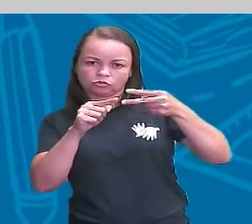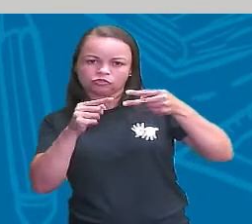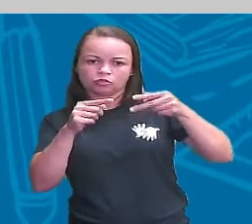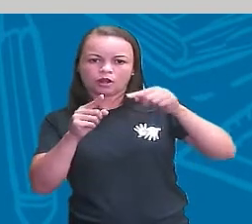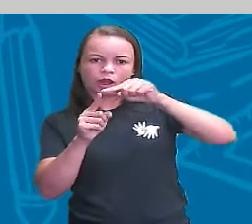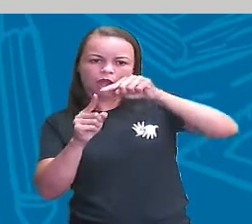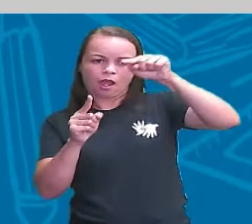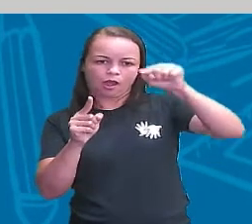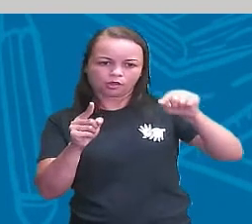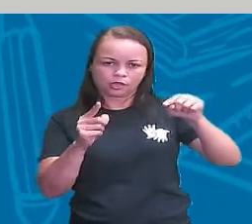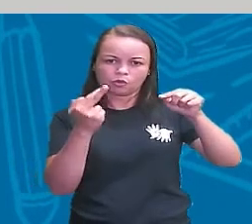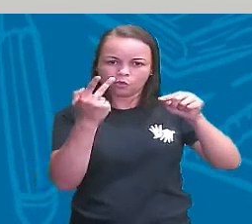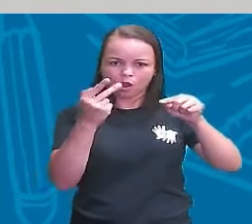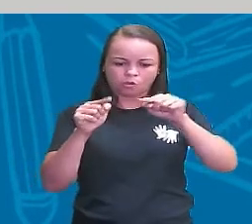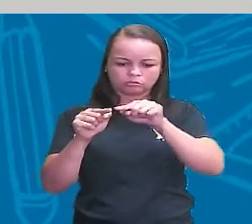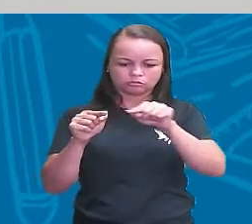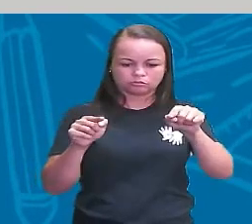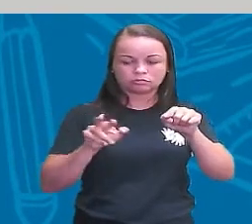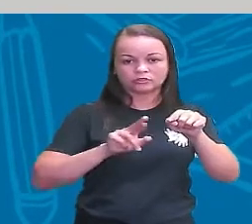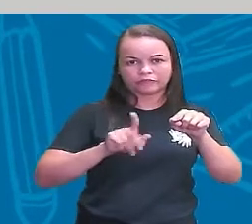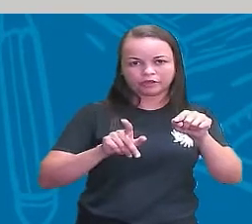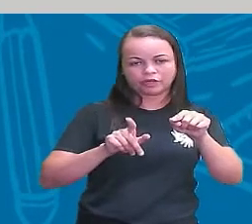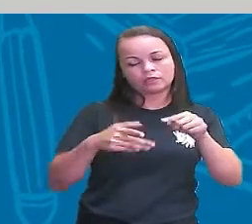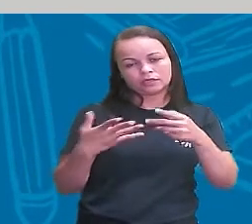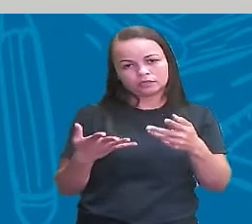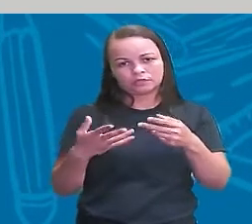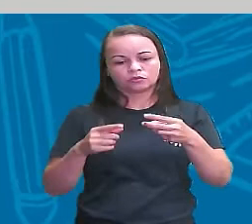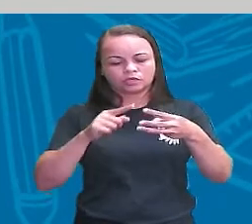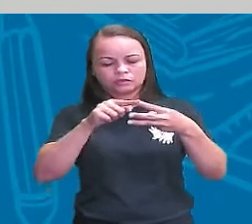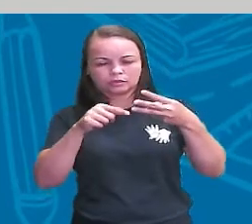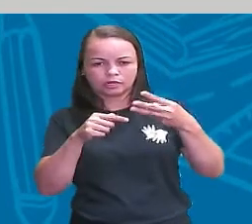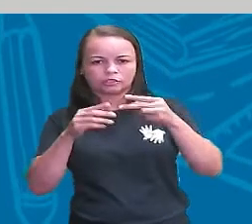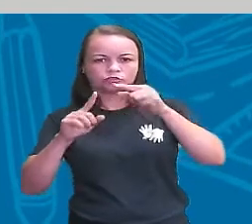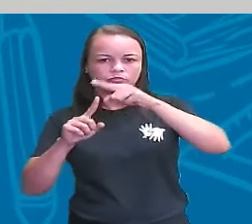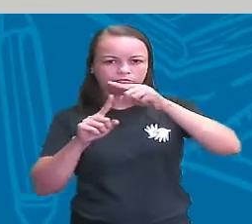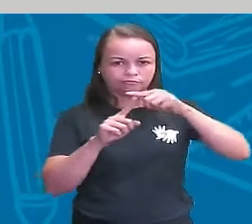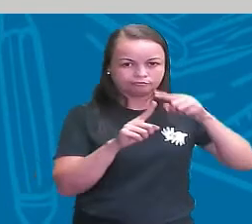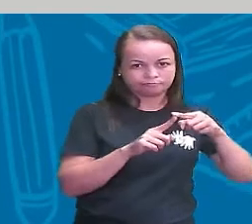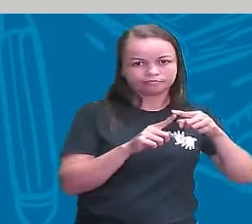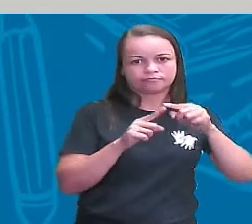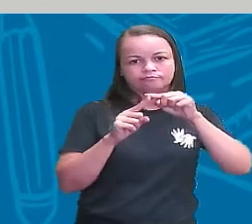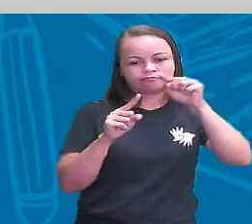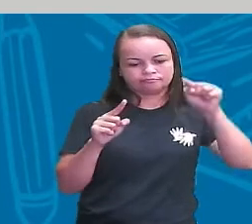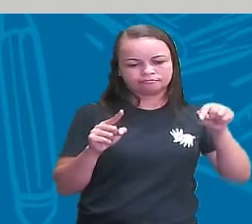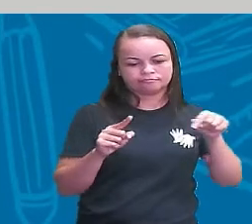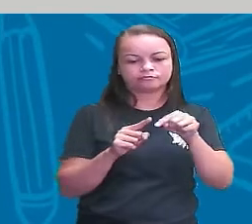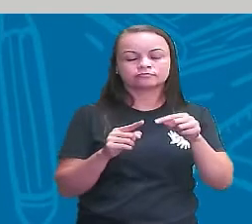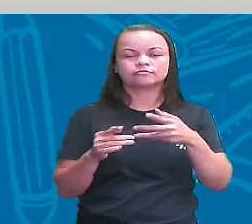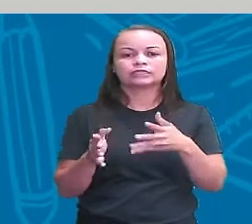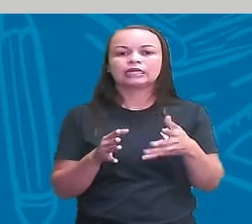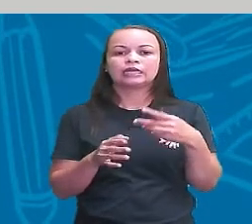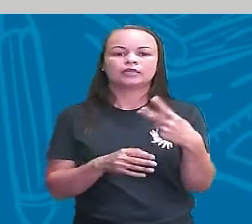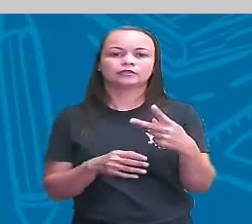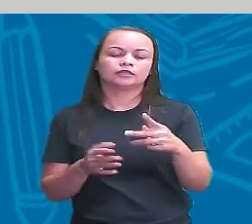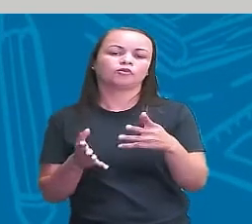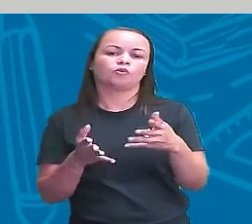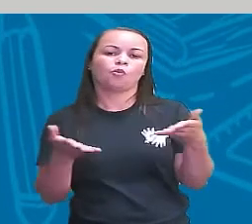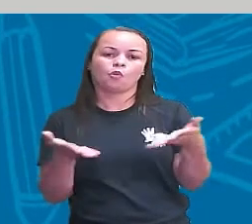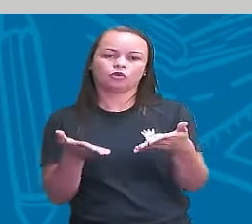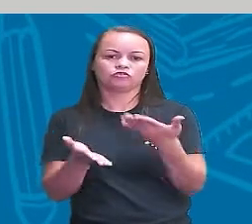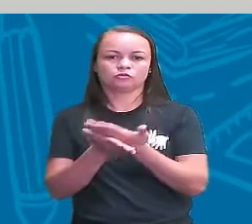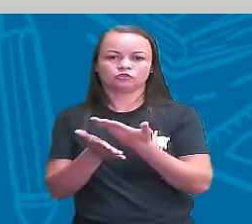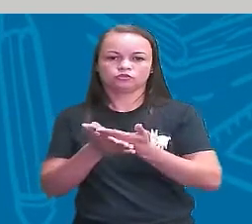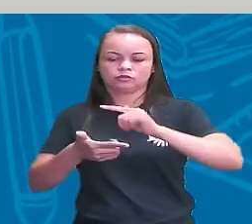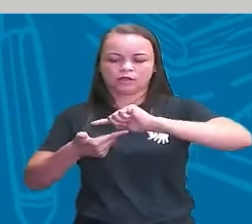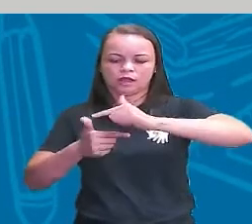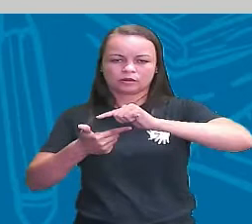um diferente, tá? Então, nós temos 3 tipos de triângulos. Mas hoje nós estamos estudando a área e perímetro das figuras